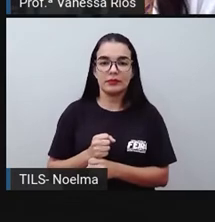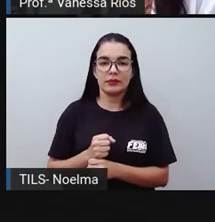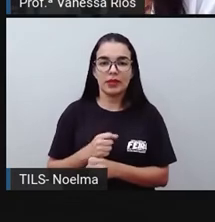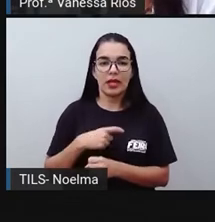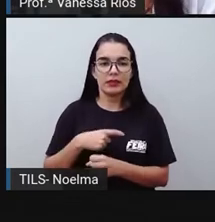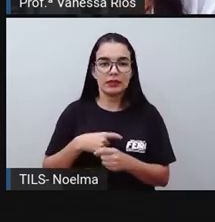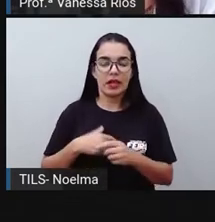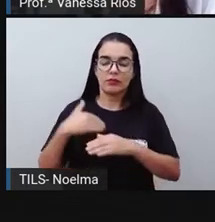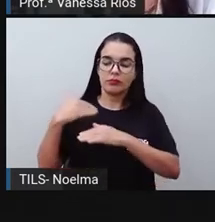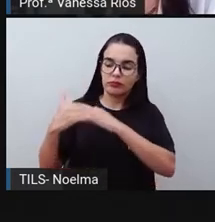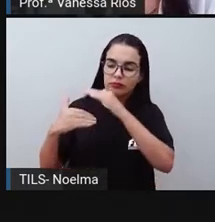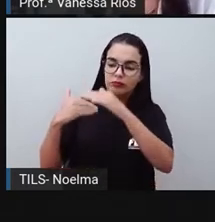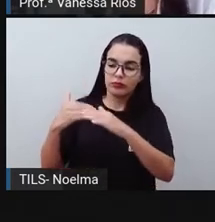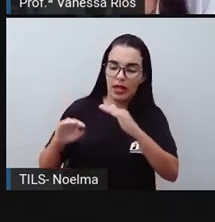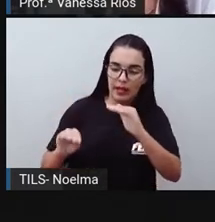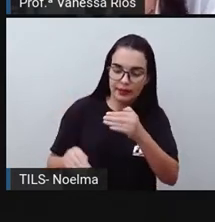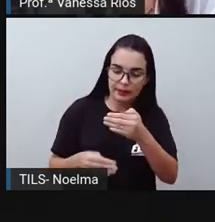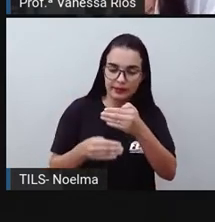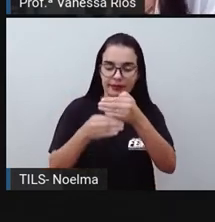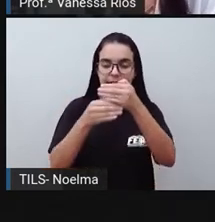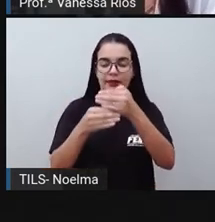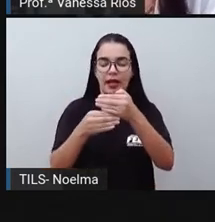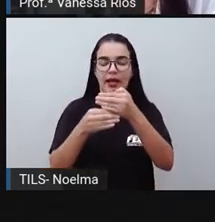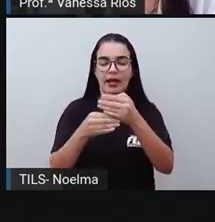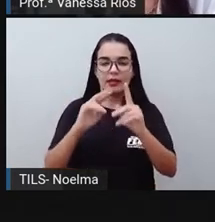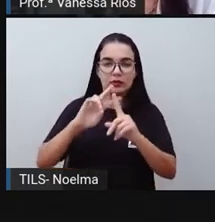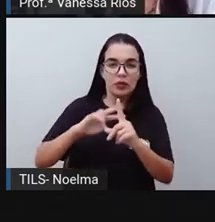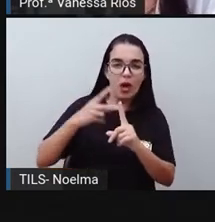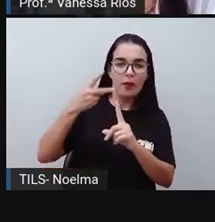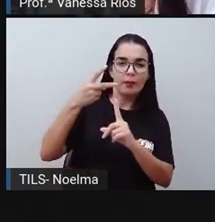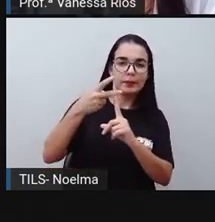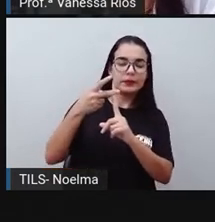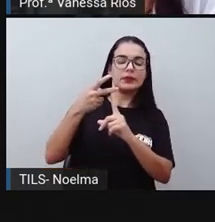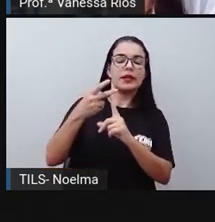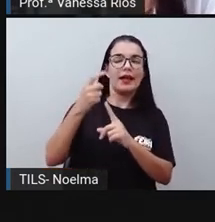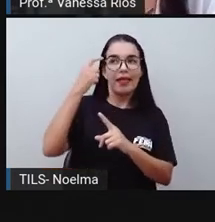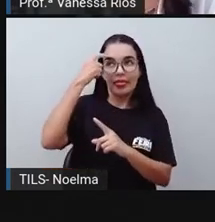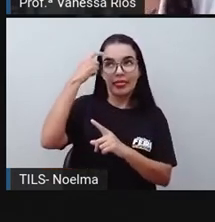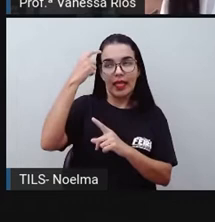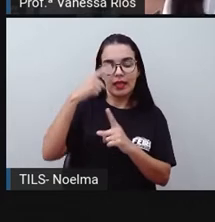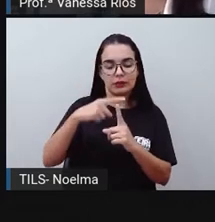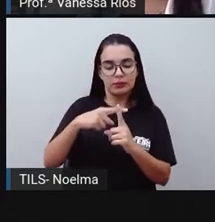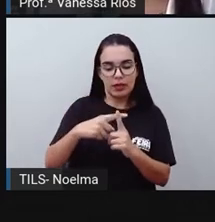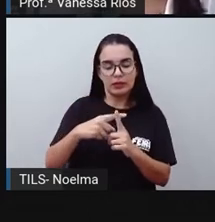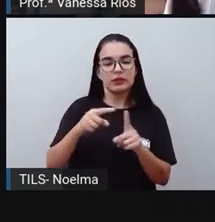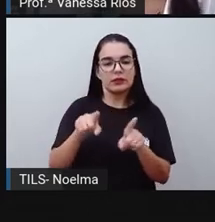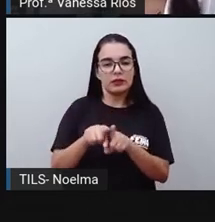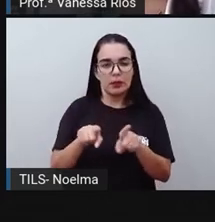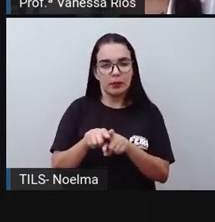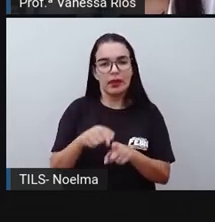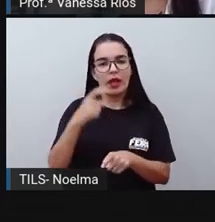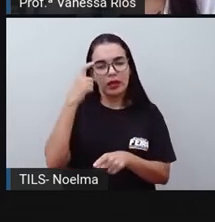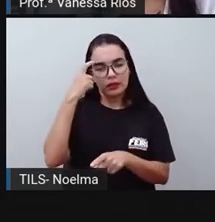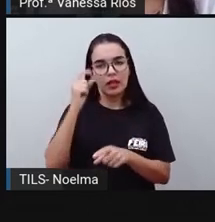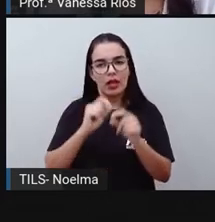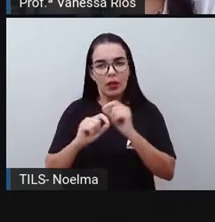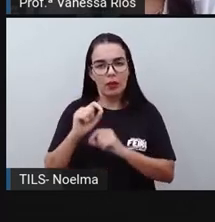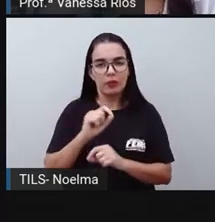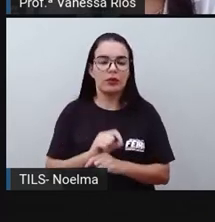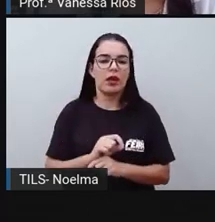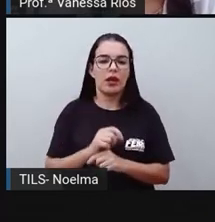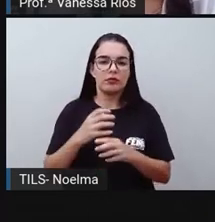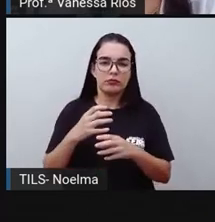vai crescer. Então, essa ideia de adicionar, essa ideia de mais, também está presente na ideia, no conceito